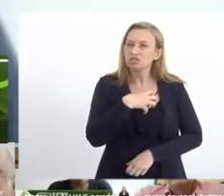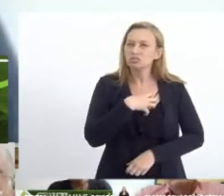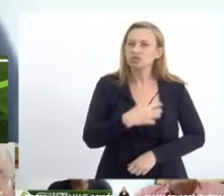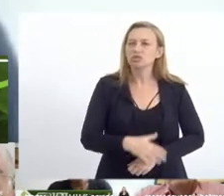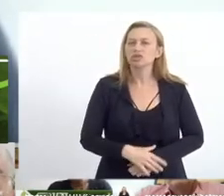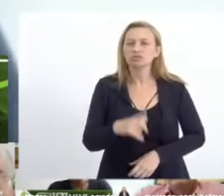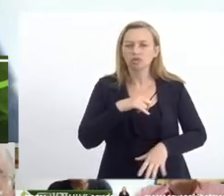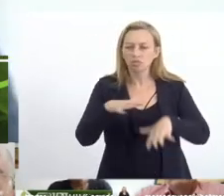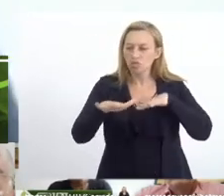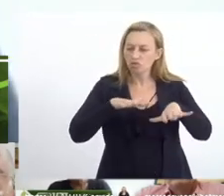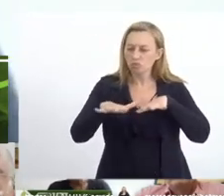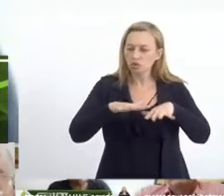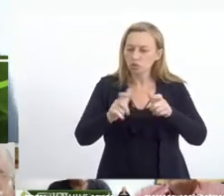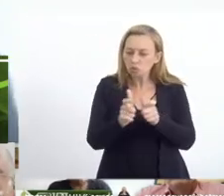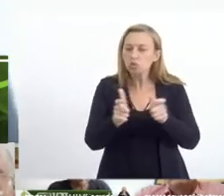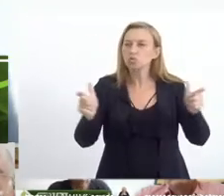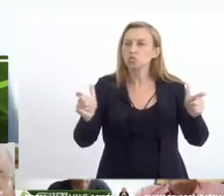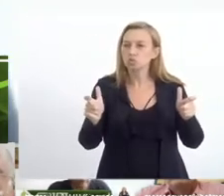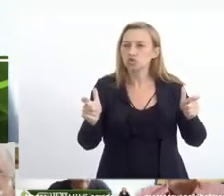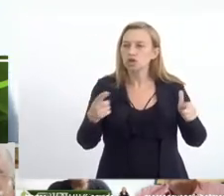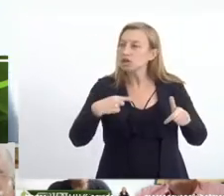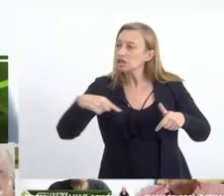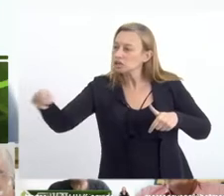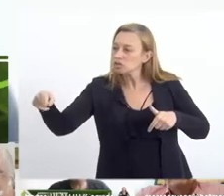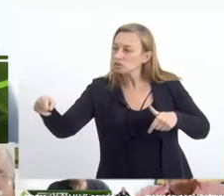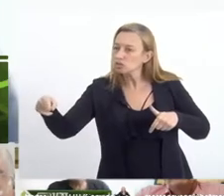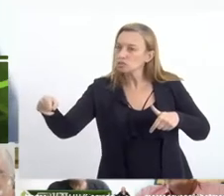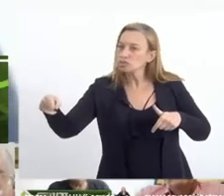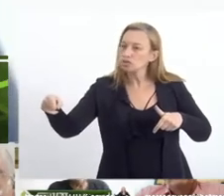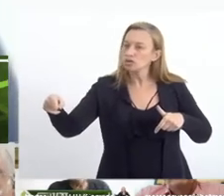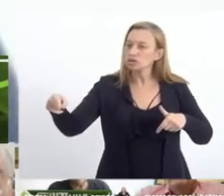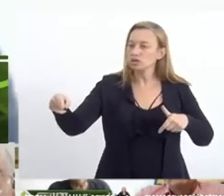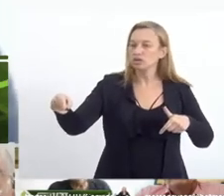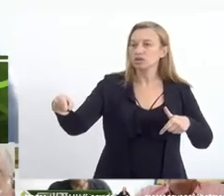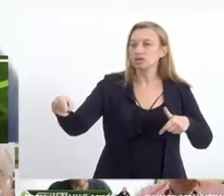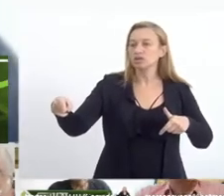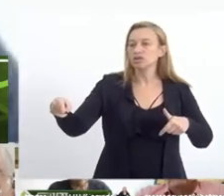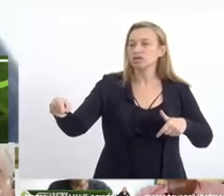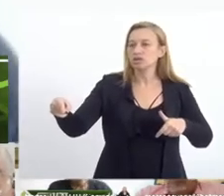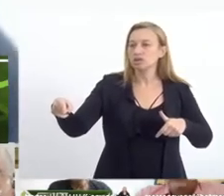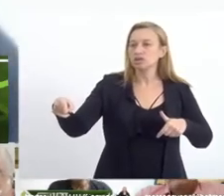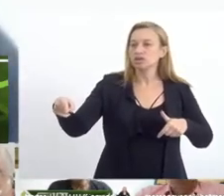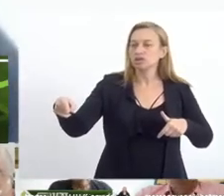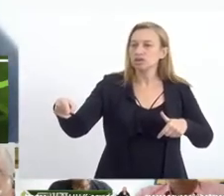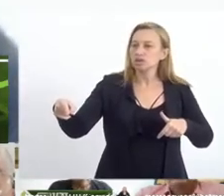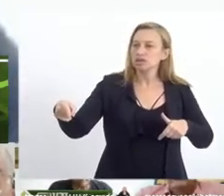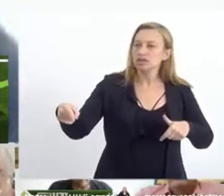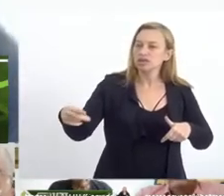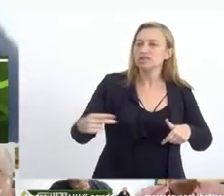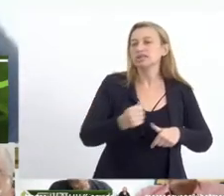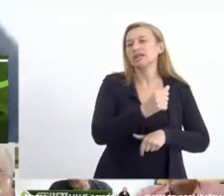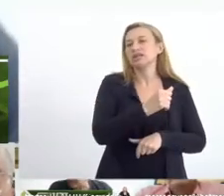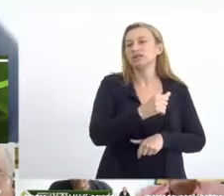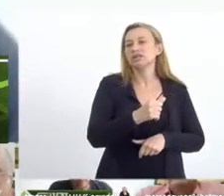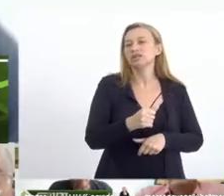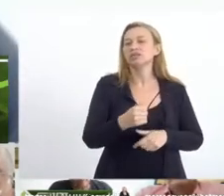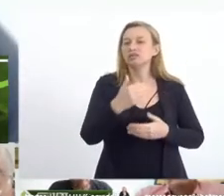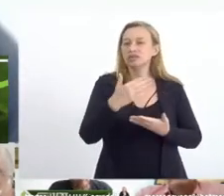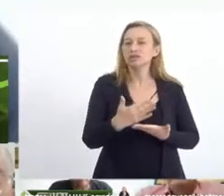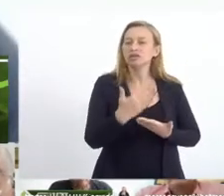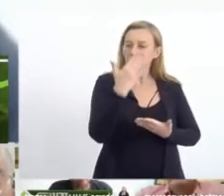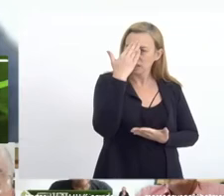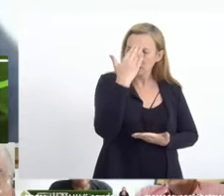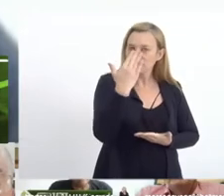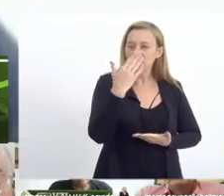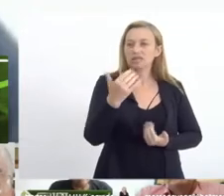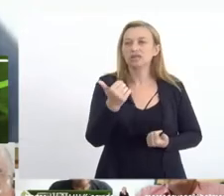um movimento muito grande indo e saindo de Angra dos Reis. Então, eu acho que foi muito boa, muito bem colocado. Eu queria agradecer também o apoio lá do Convention